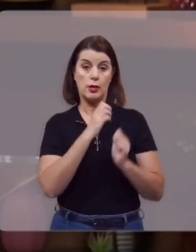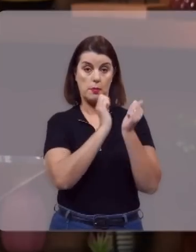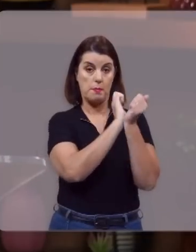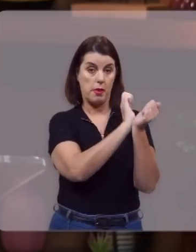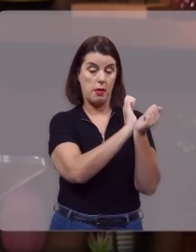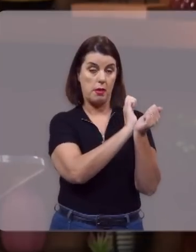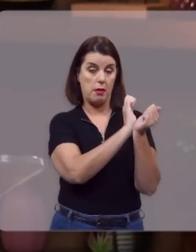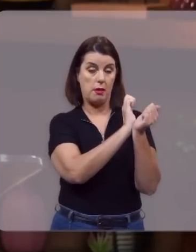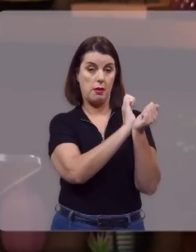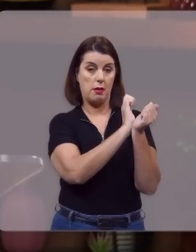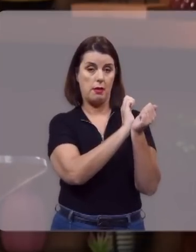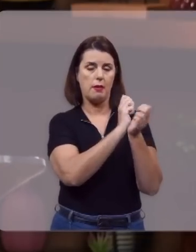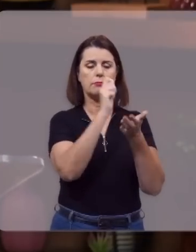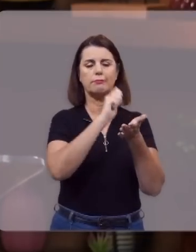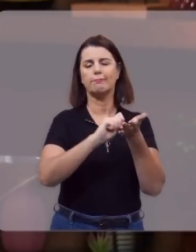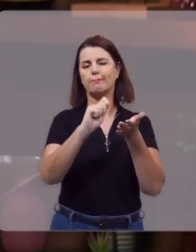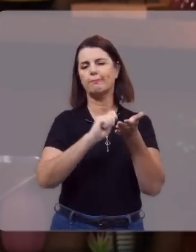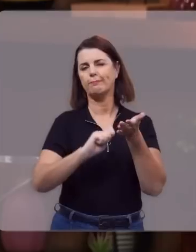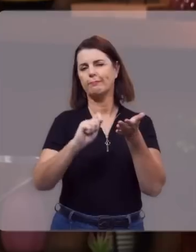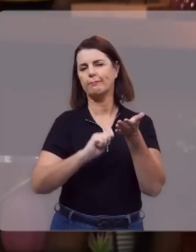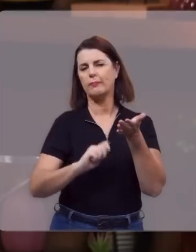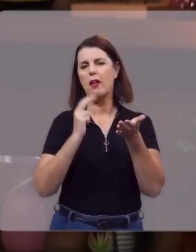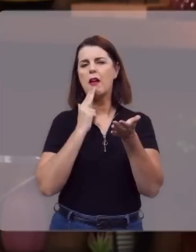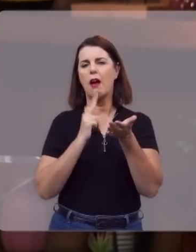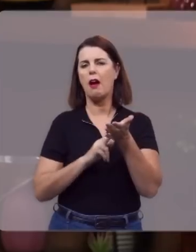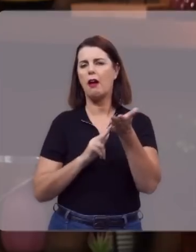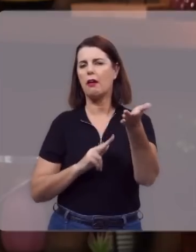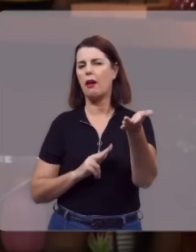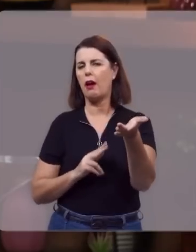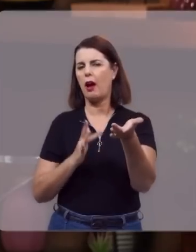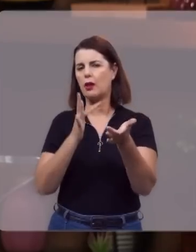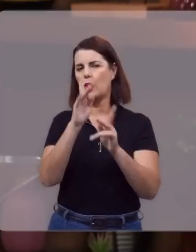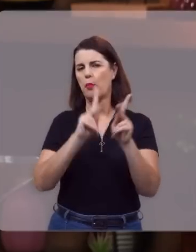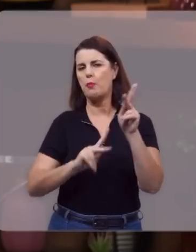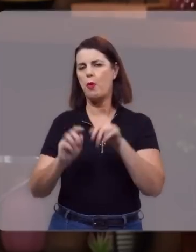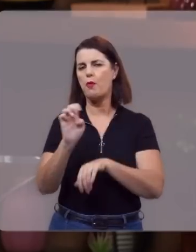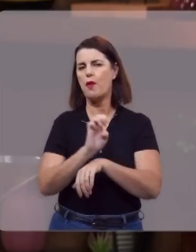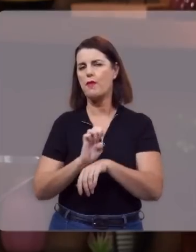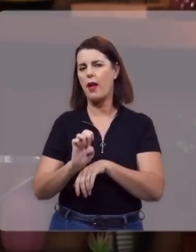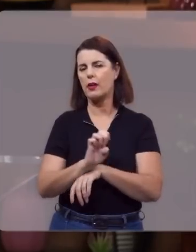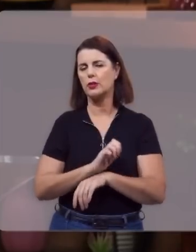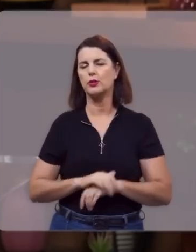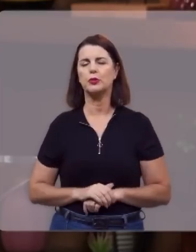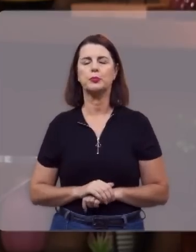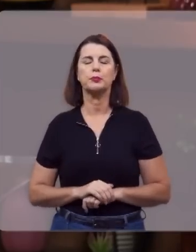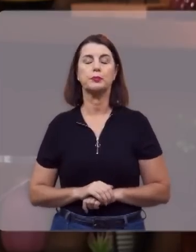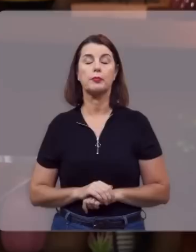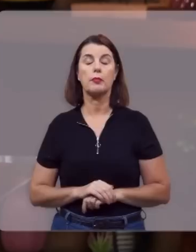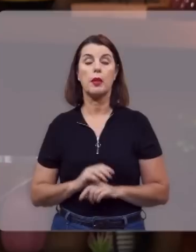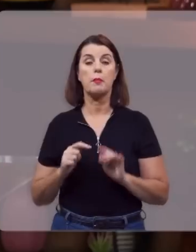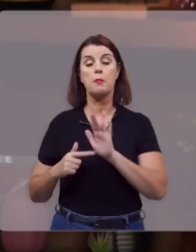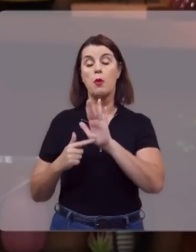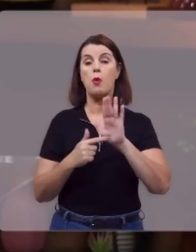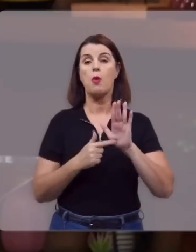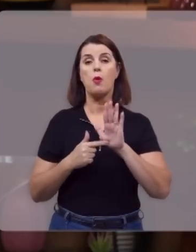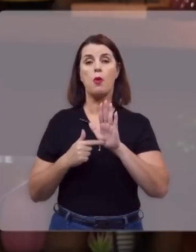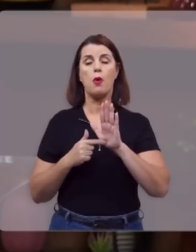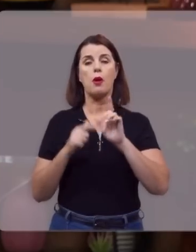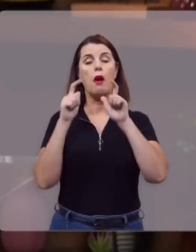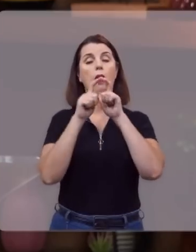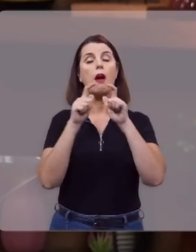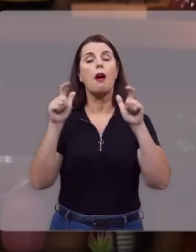prisão que ele escreve a carta aos Efésios, para tratar